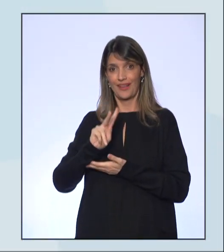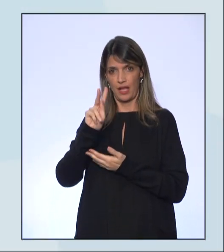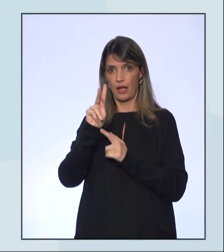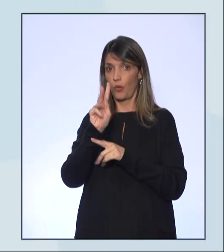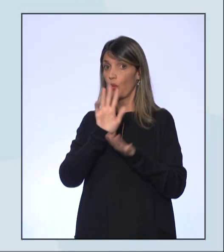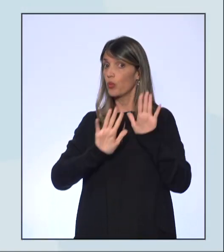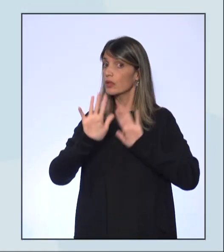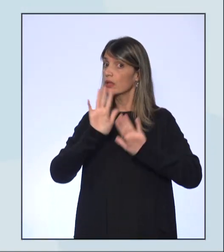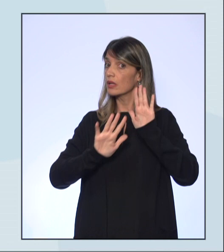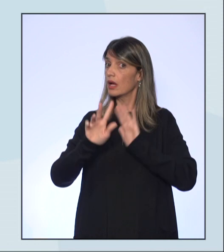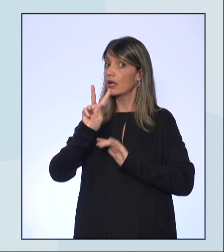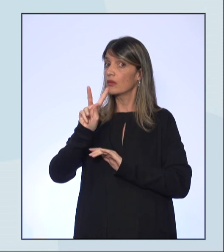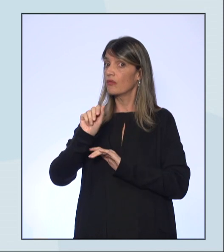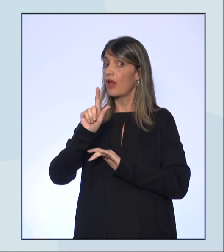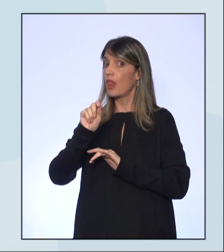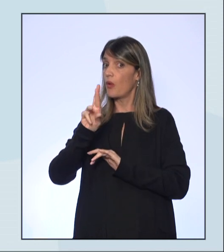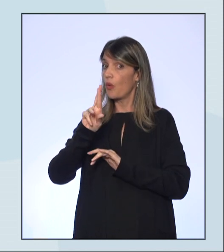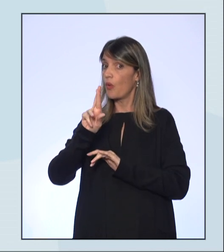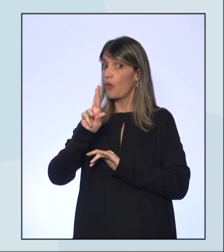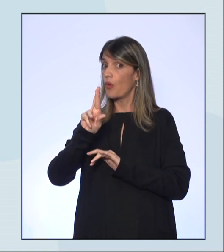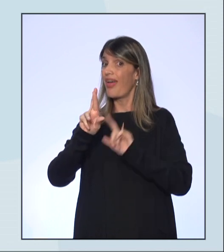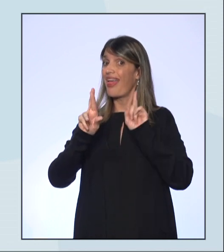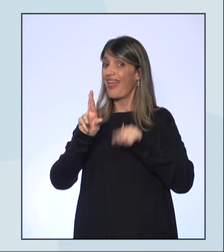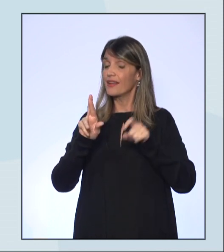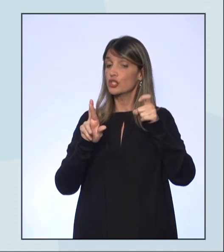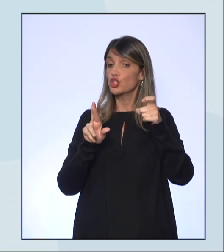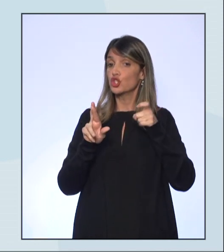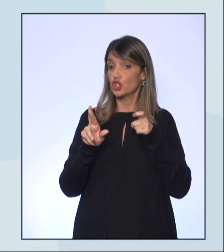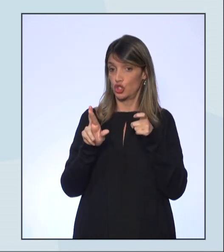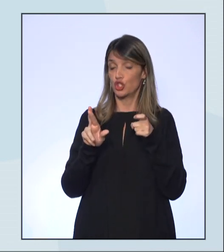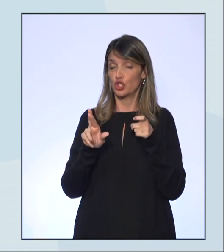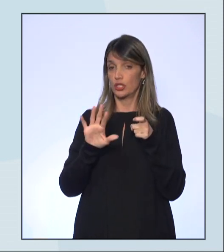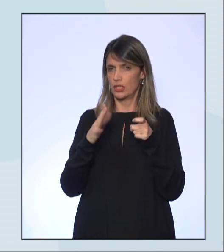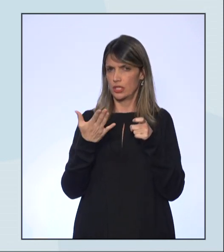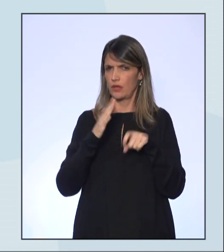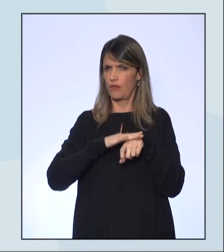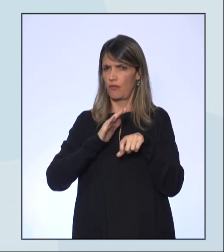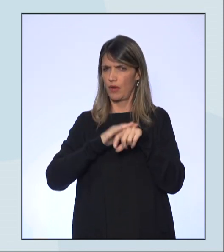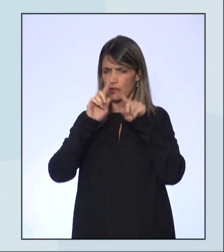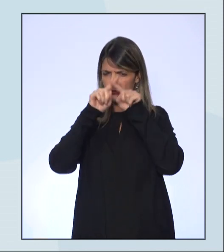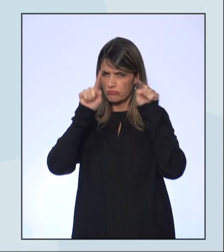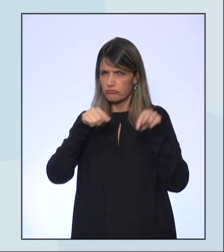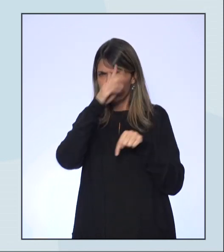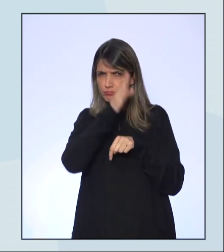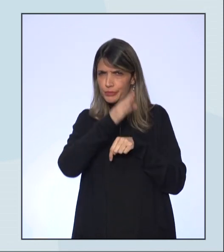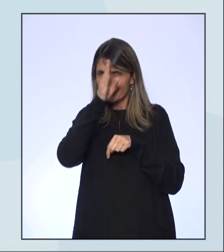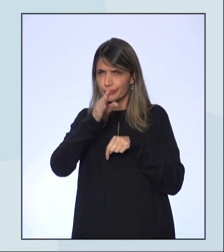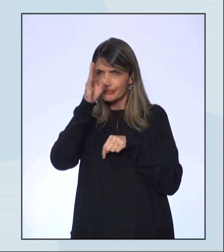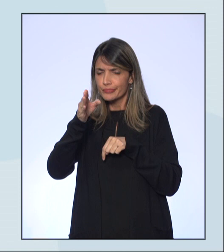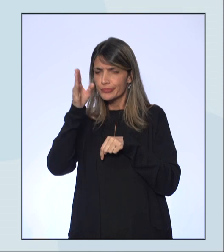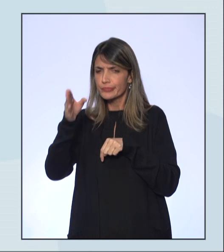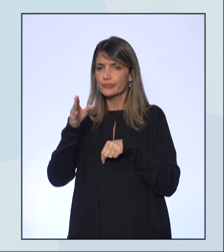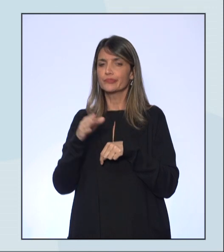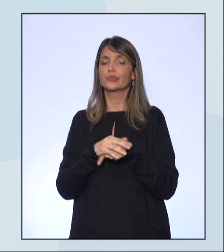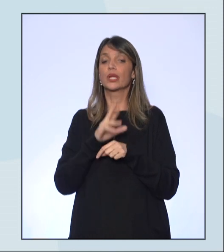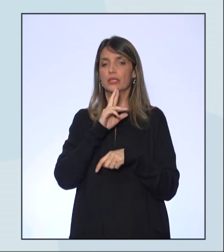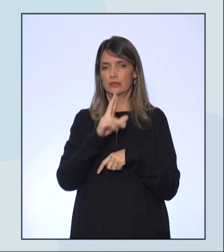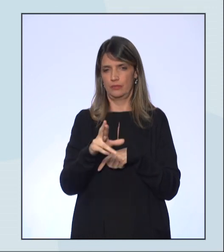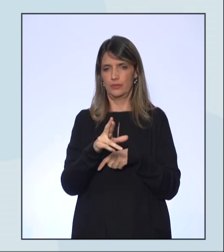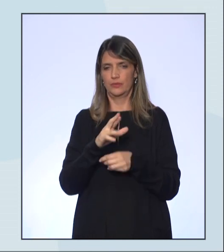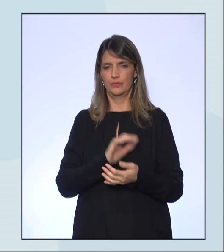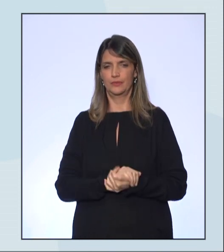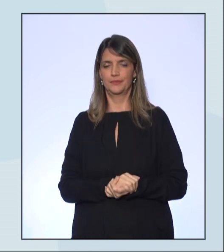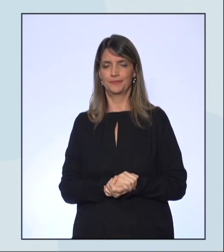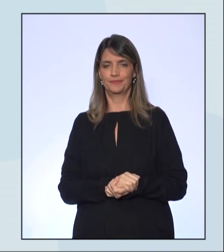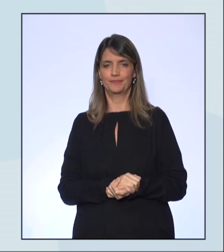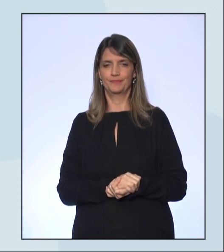o valor de K para esse daí é um valor de X, tá? Então, façam a matriz, respondam no chat qual que é o valor de K para os 3 pontos estarem